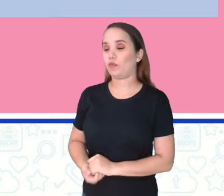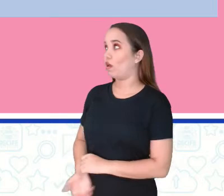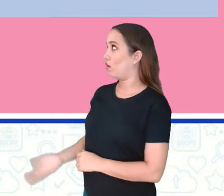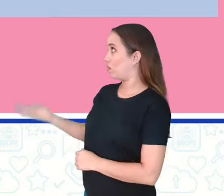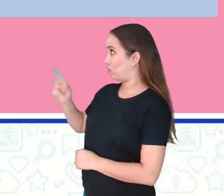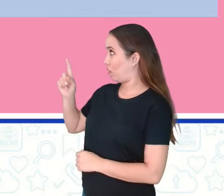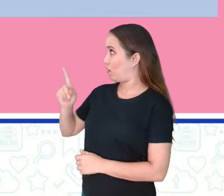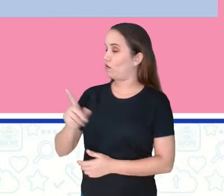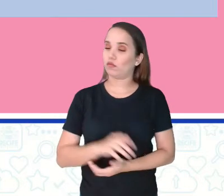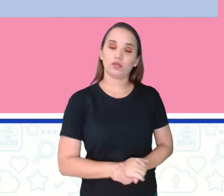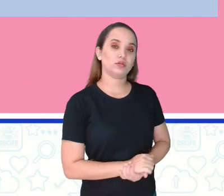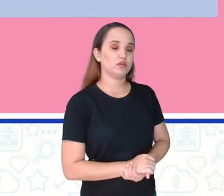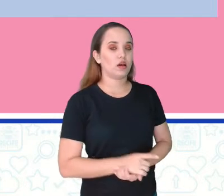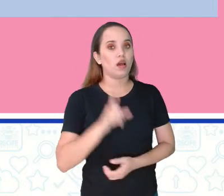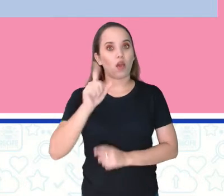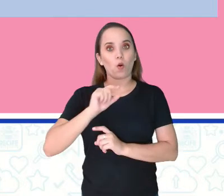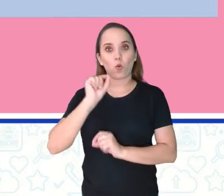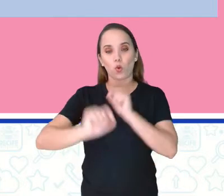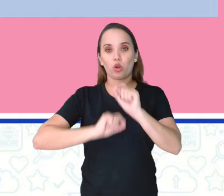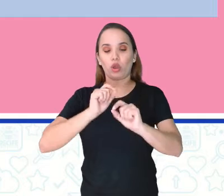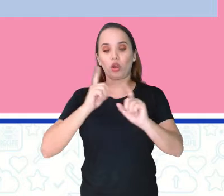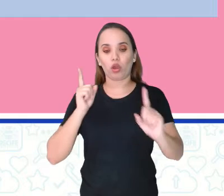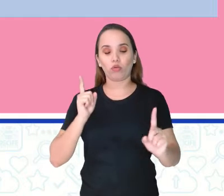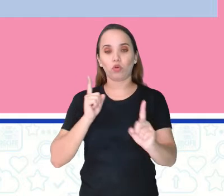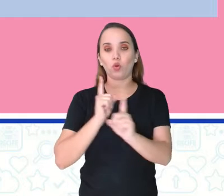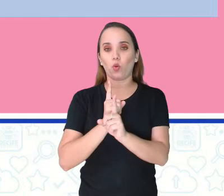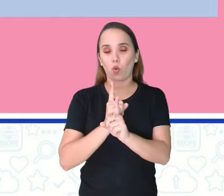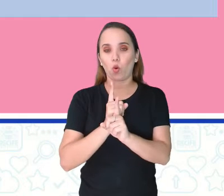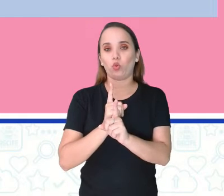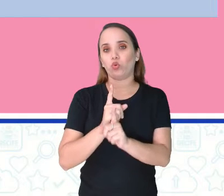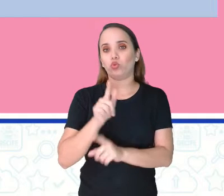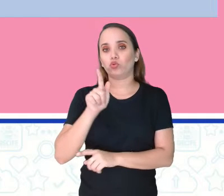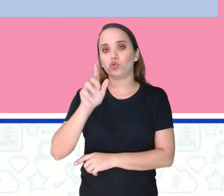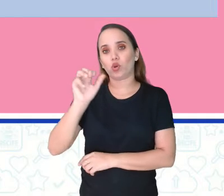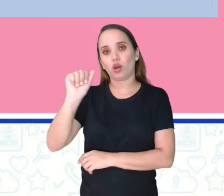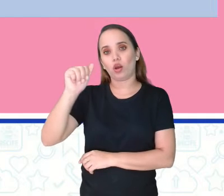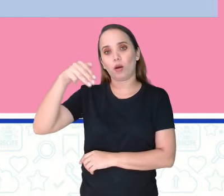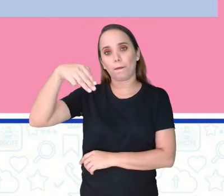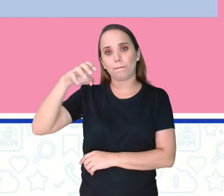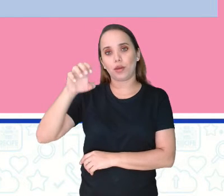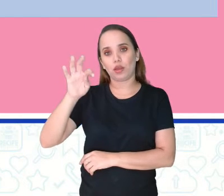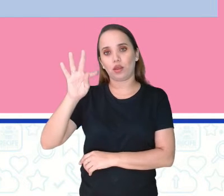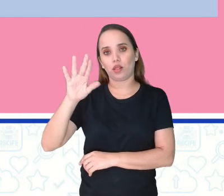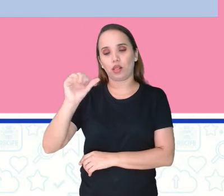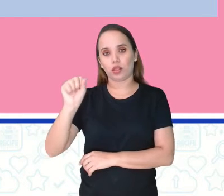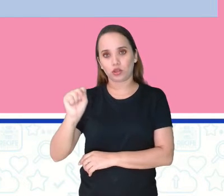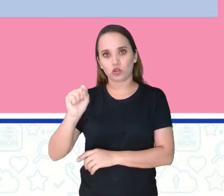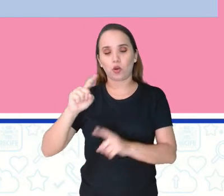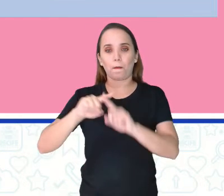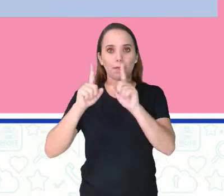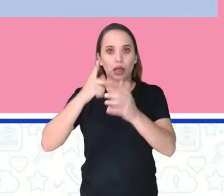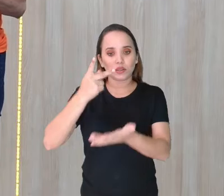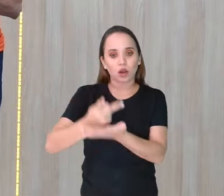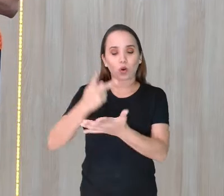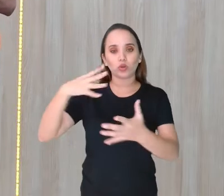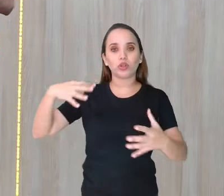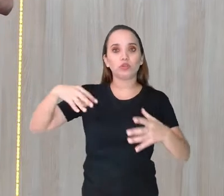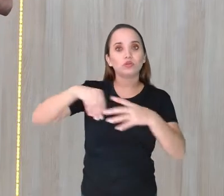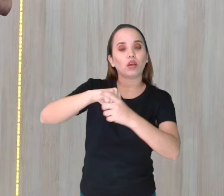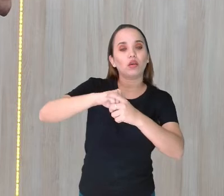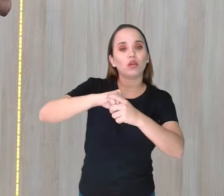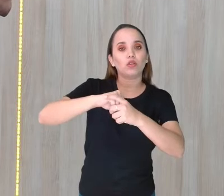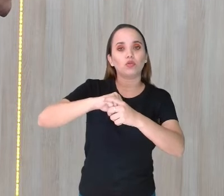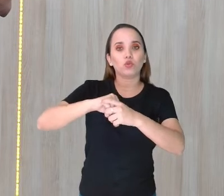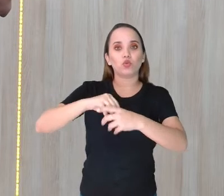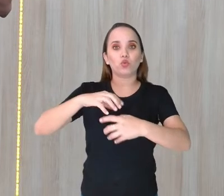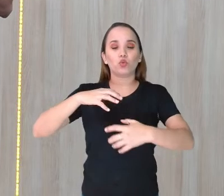fecundação interna, é o encontro entre os gametas que ocorre dentro do organismo. Pelo nome já está dizendo, interno,